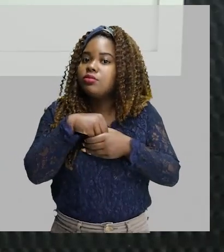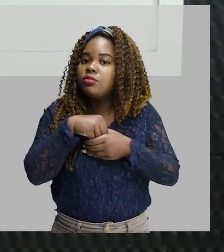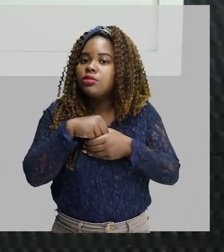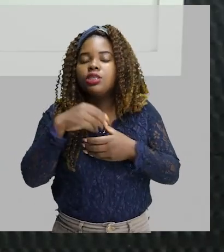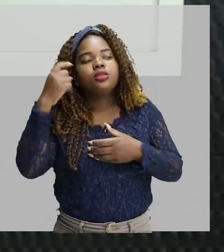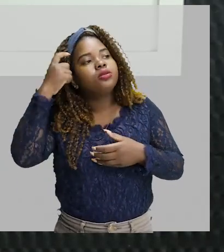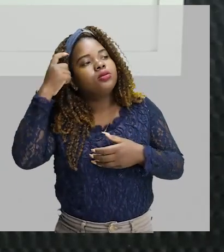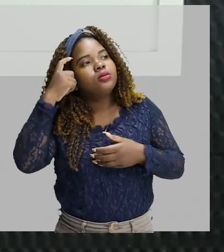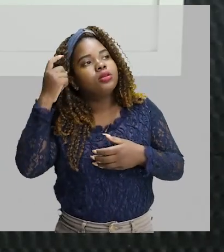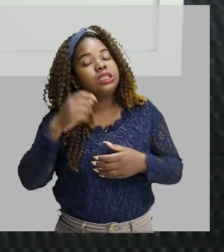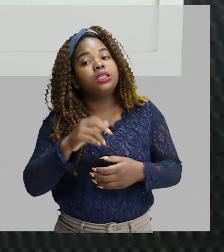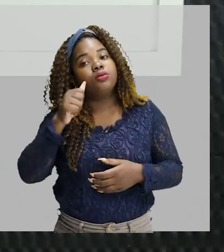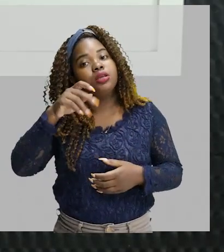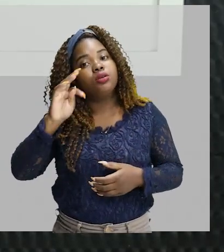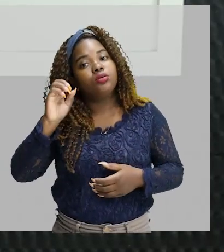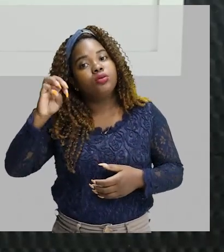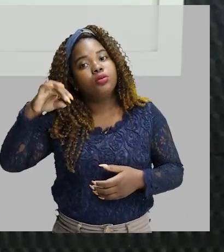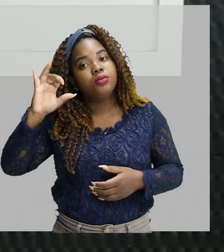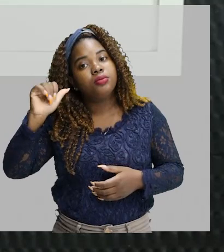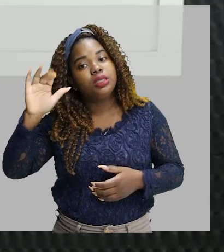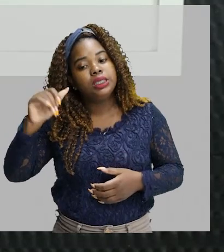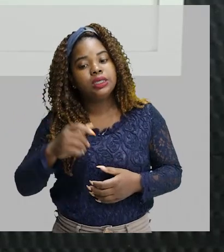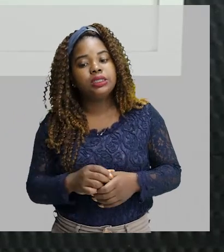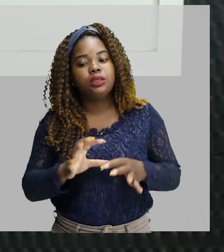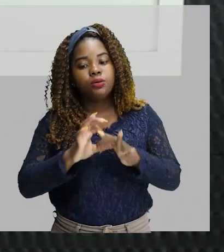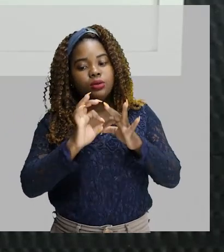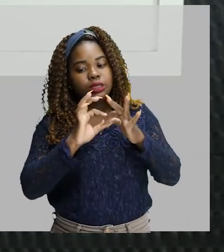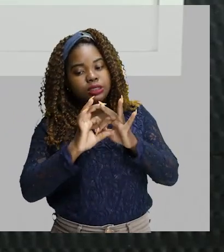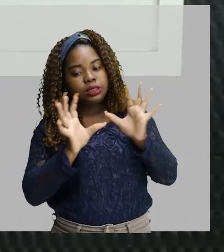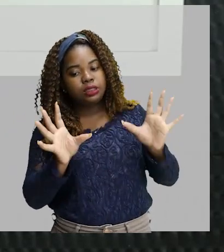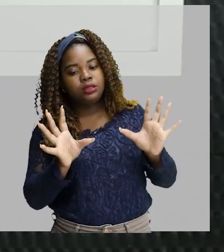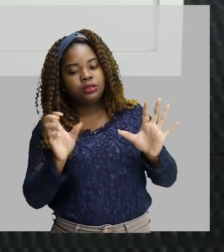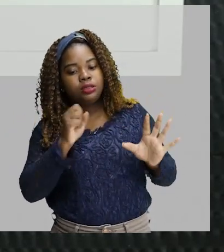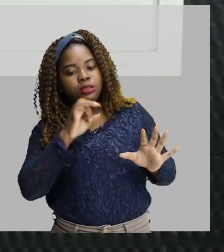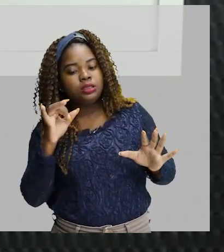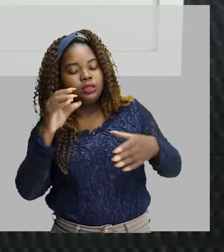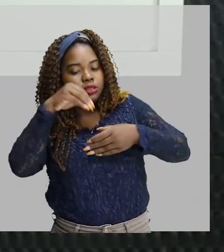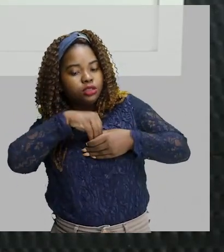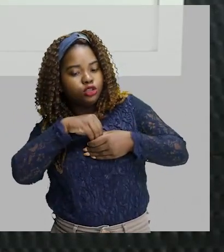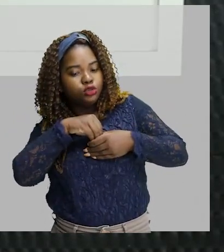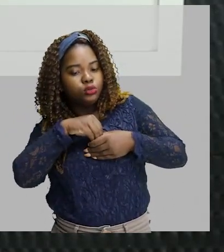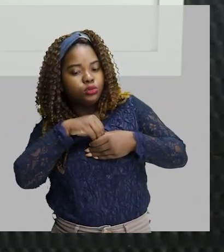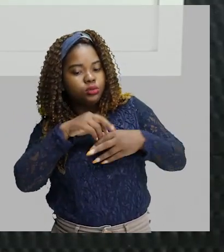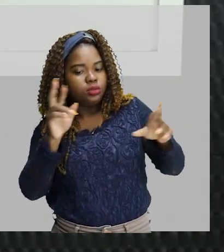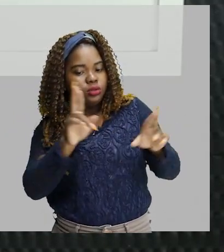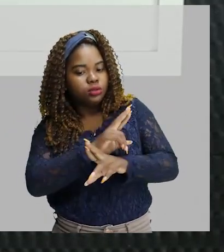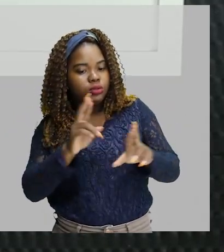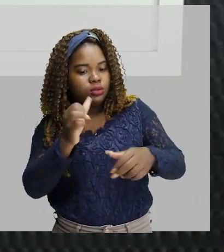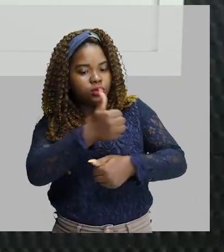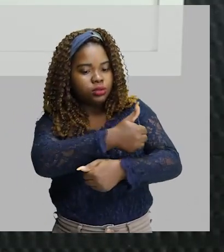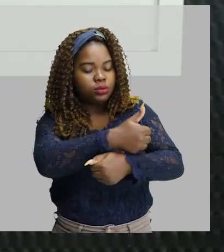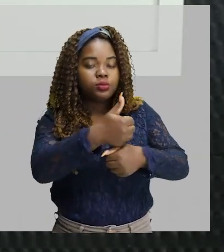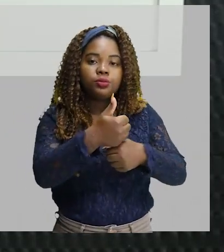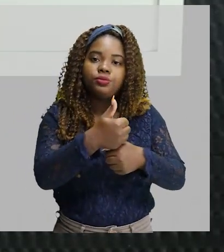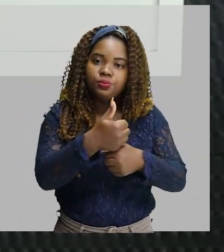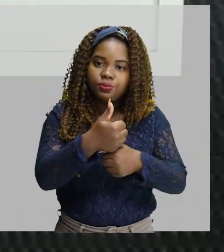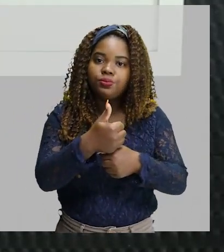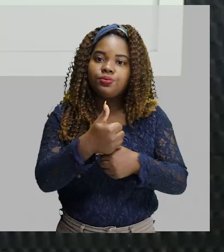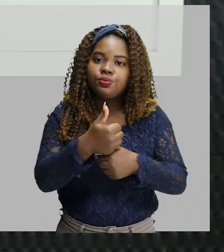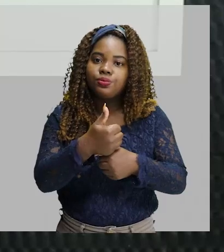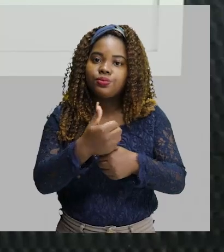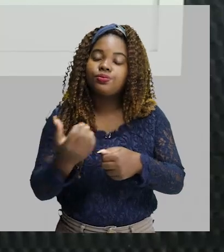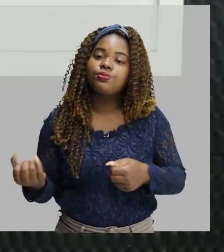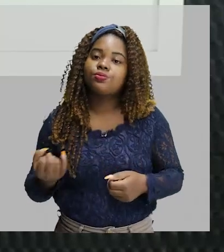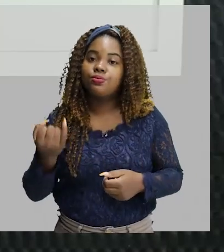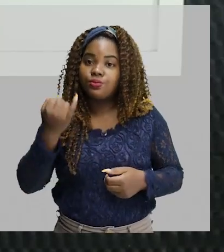a autonomia. E esta liberdade, portanto, se ela está aqui, ela está associada à lei moral. O que significa uma coisa muito